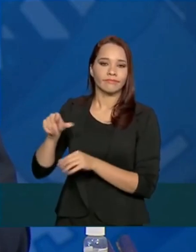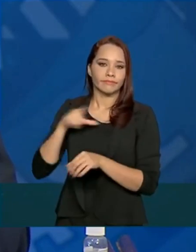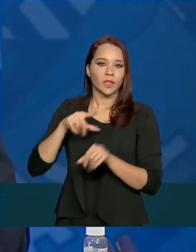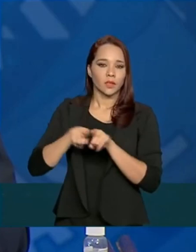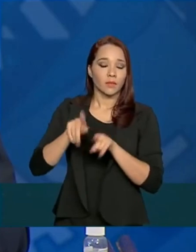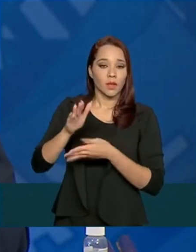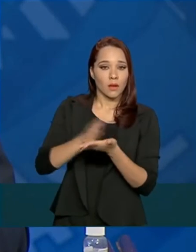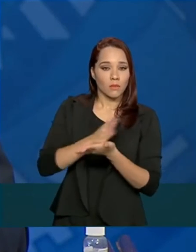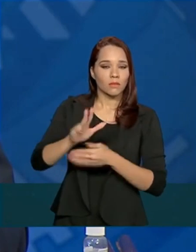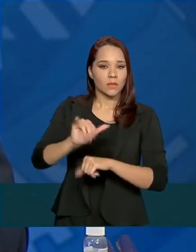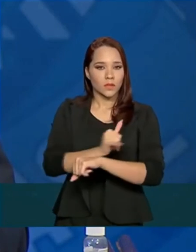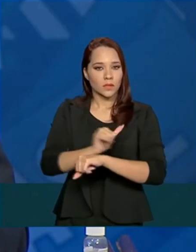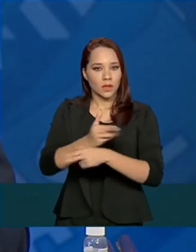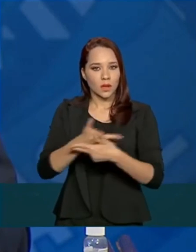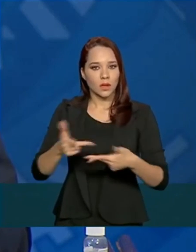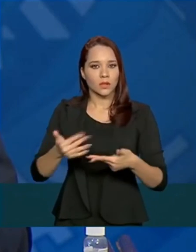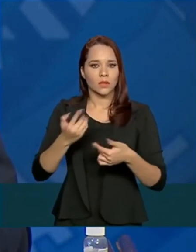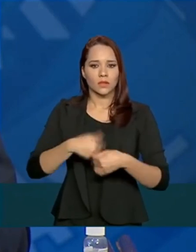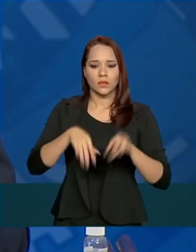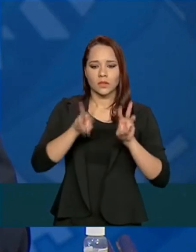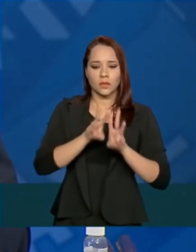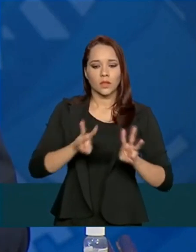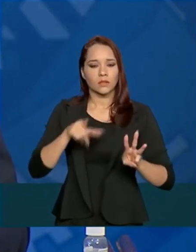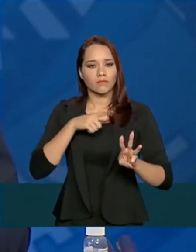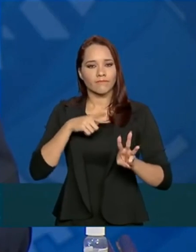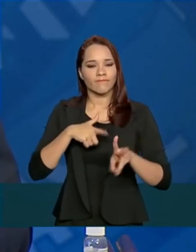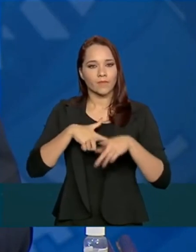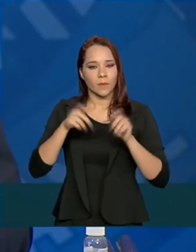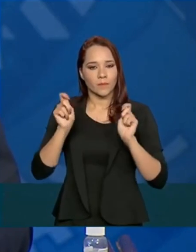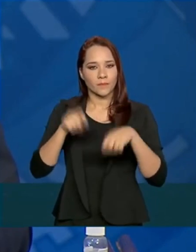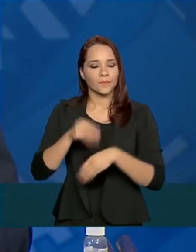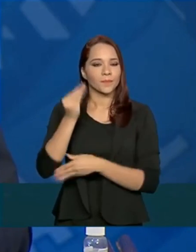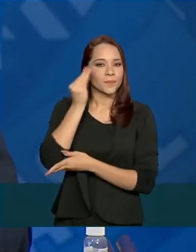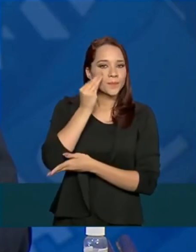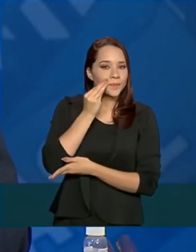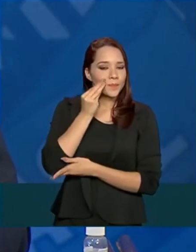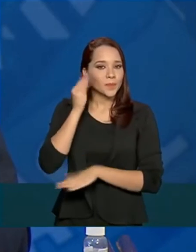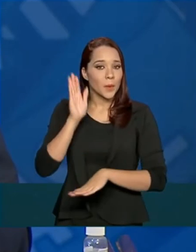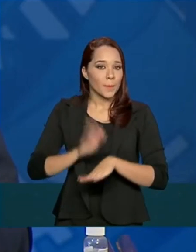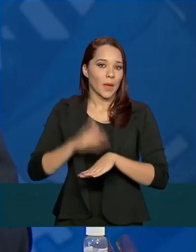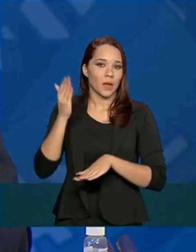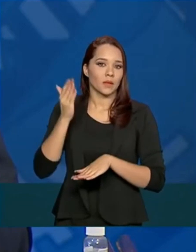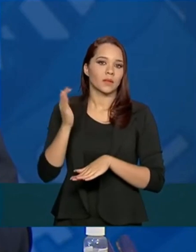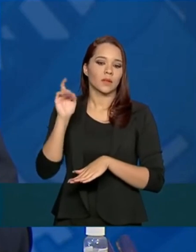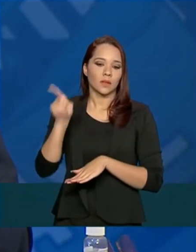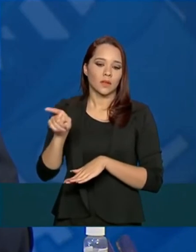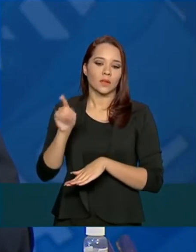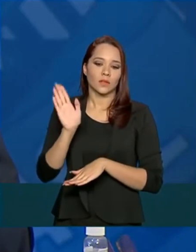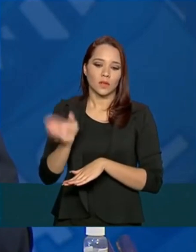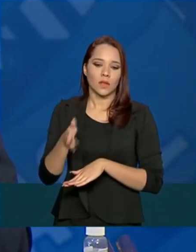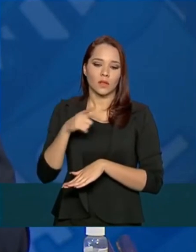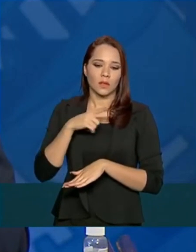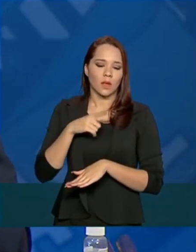algumas estratégias de plataformas em que tem uma capacidade de testagem muito maior, que estamos